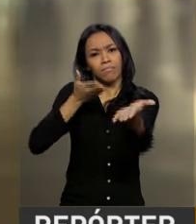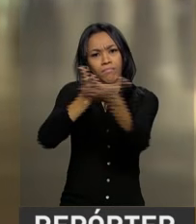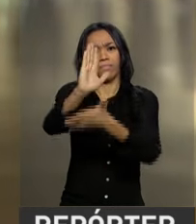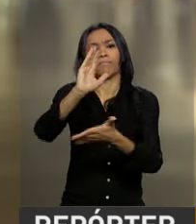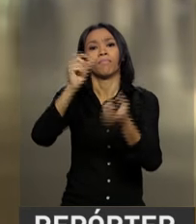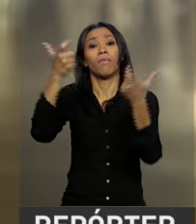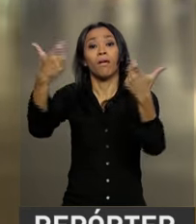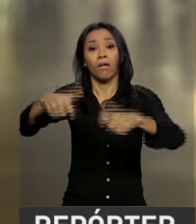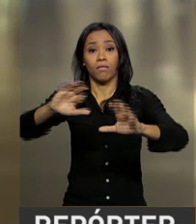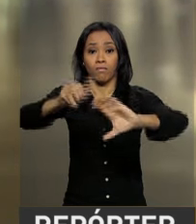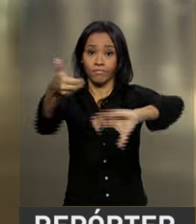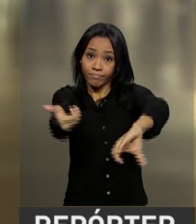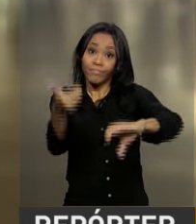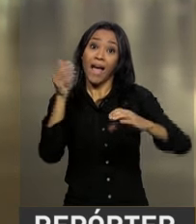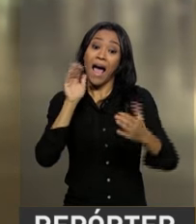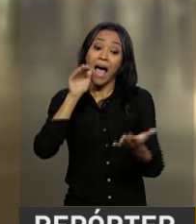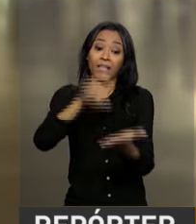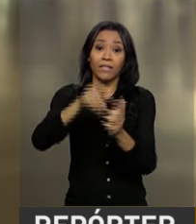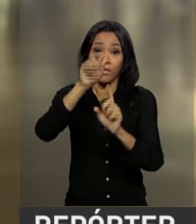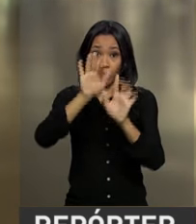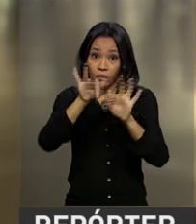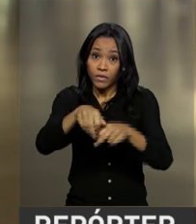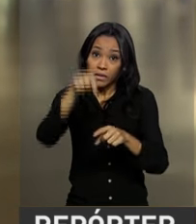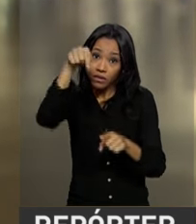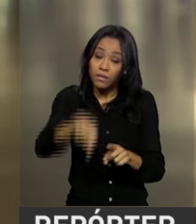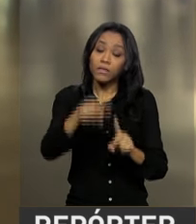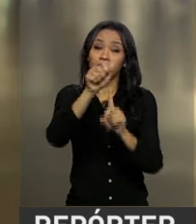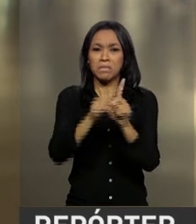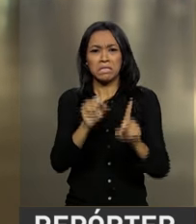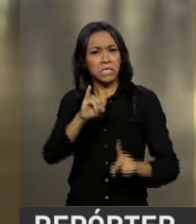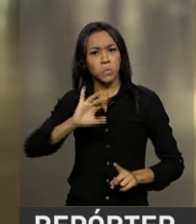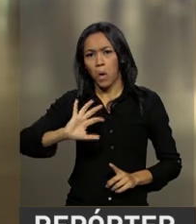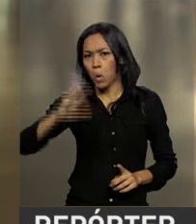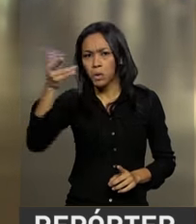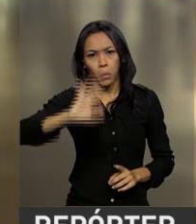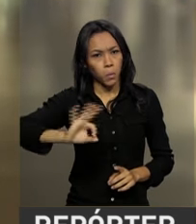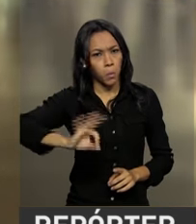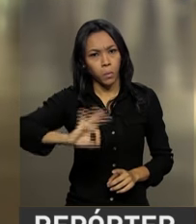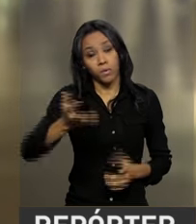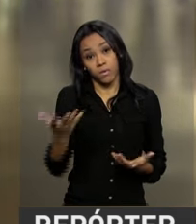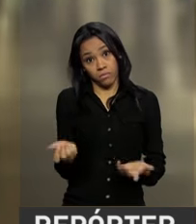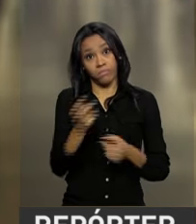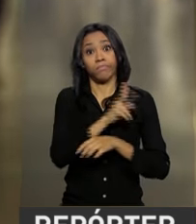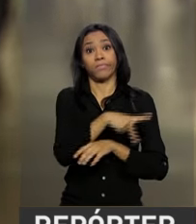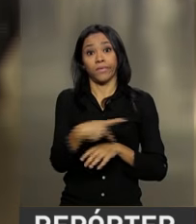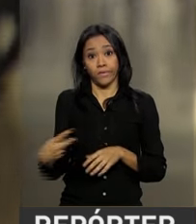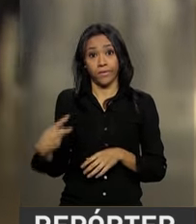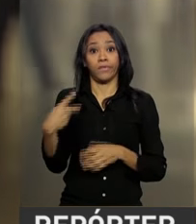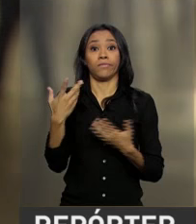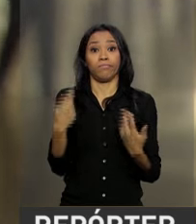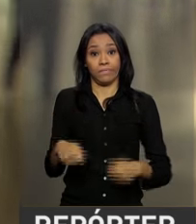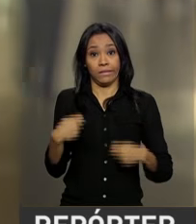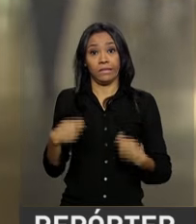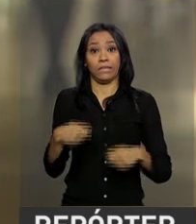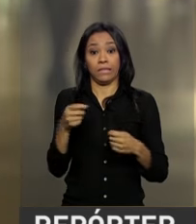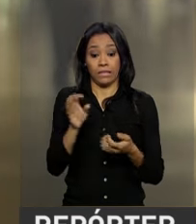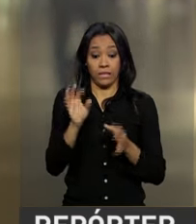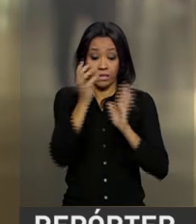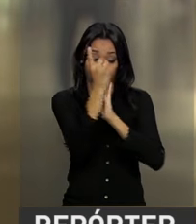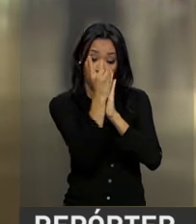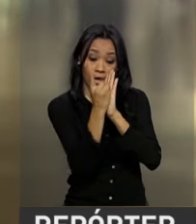Congresso Nacional até o fim deste mês. Caso isso não ocorra, o presidente interino Michel Temer terá de editar um decreto